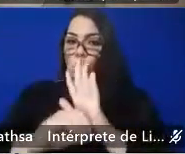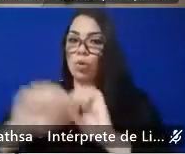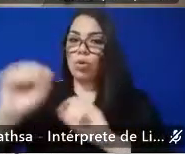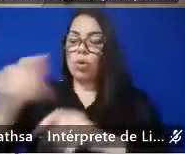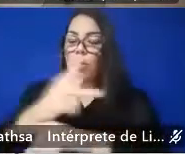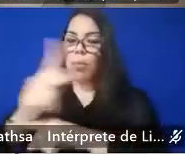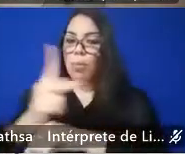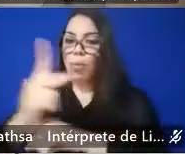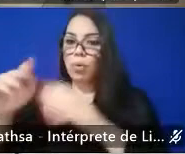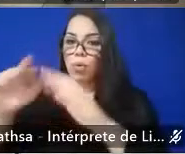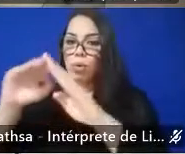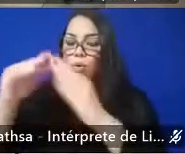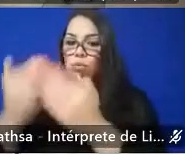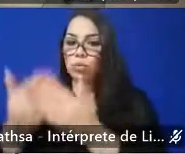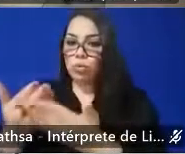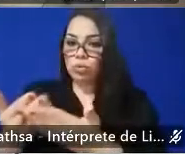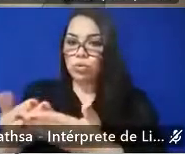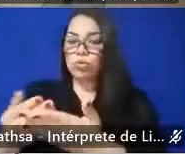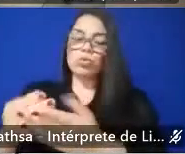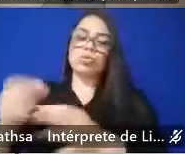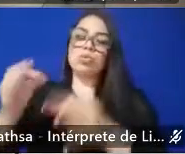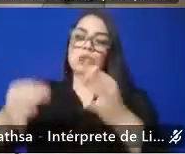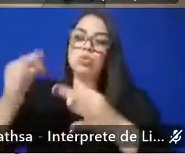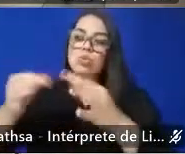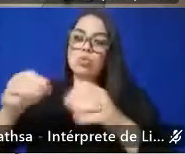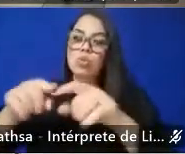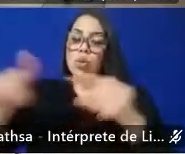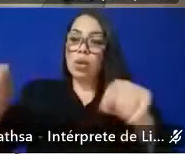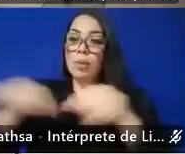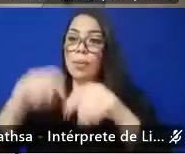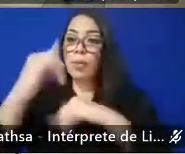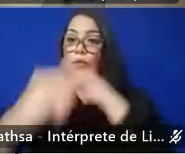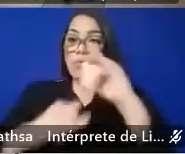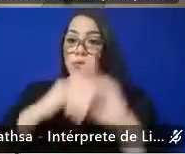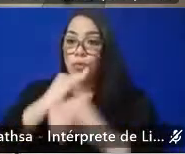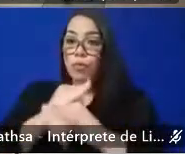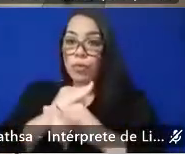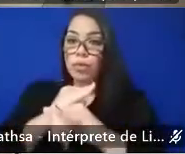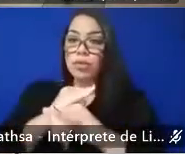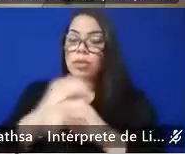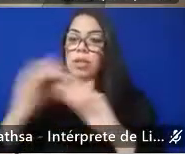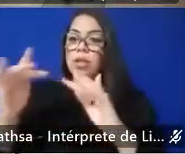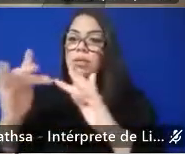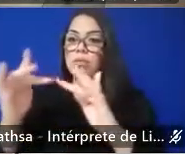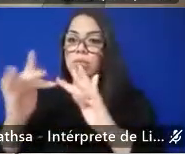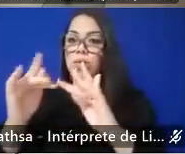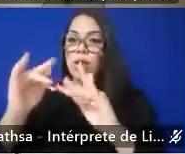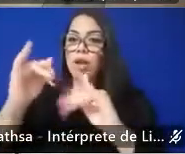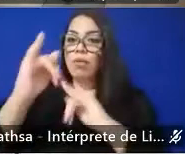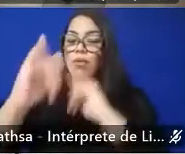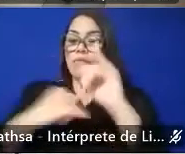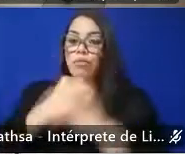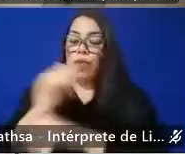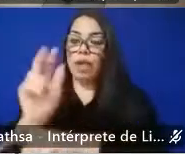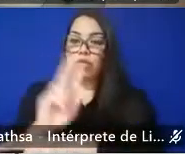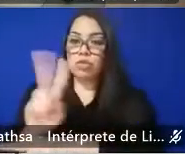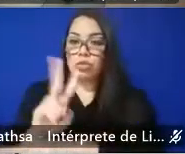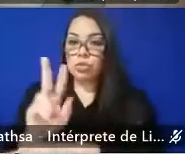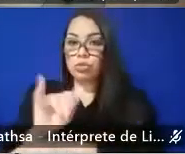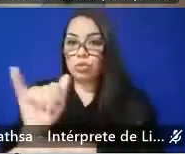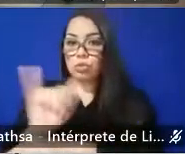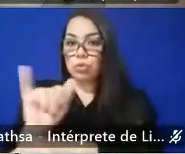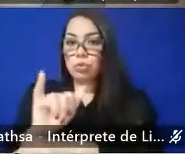Justiça realizado em ambiente virtual por intermédio de videoconferência na presença do